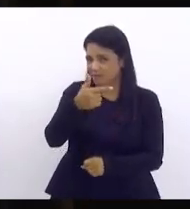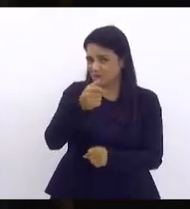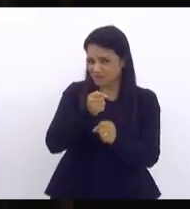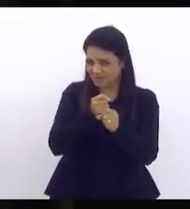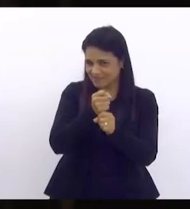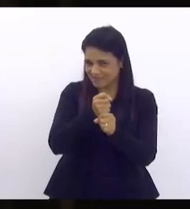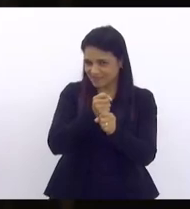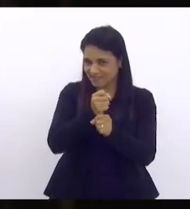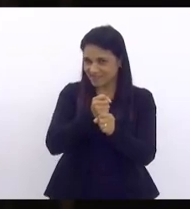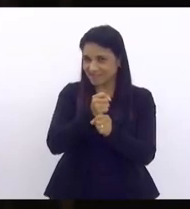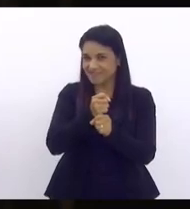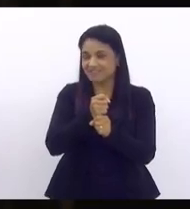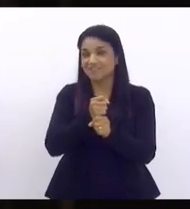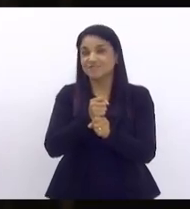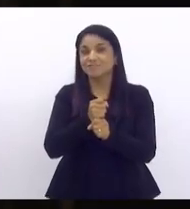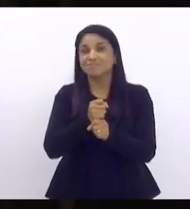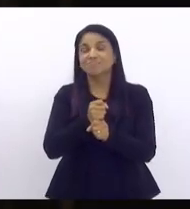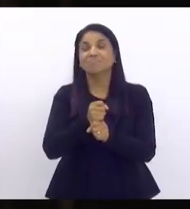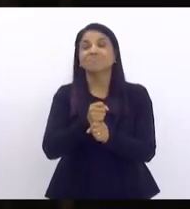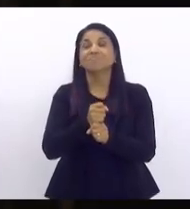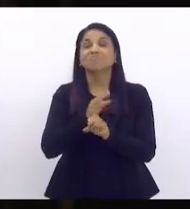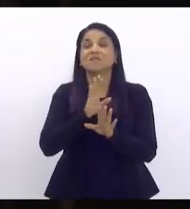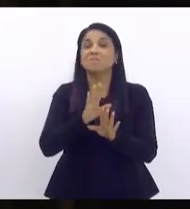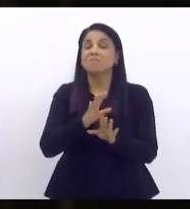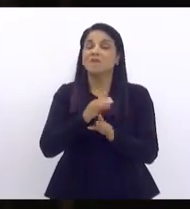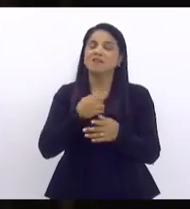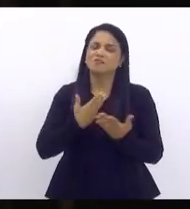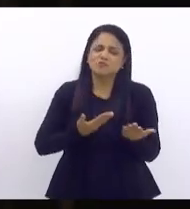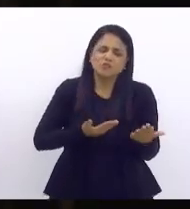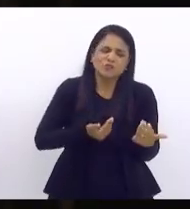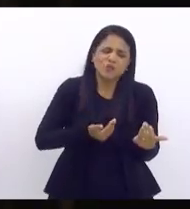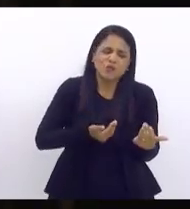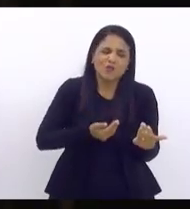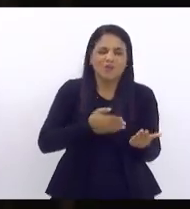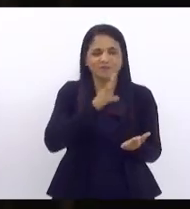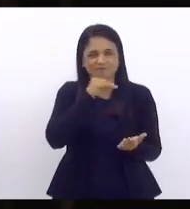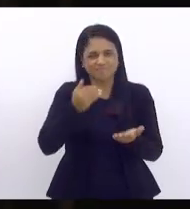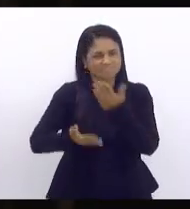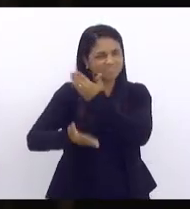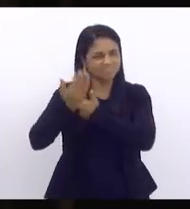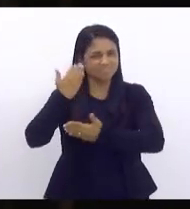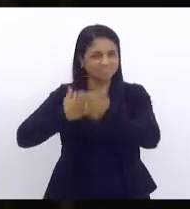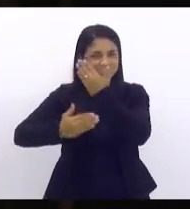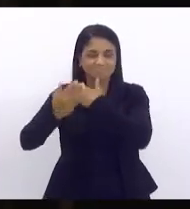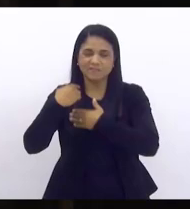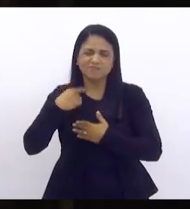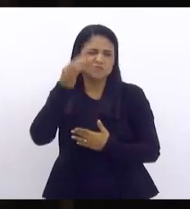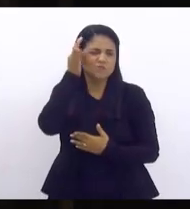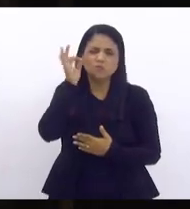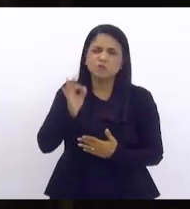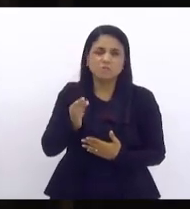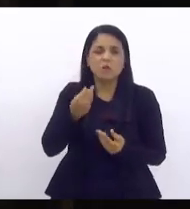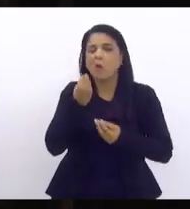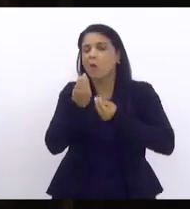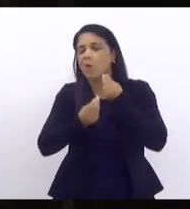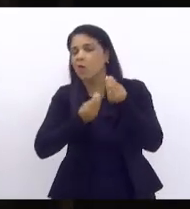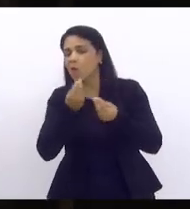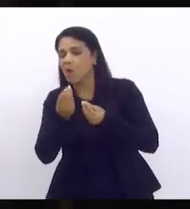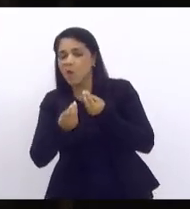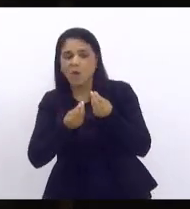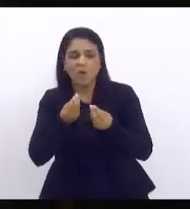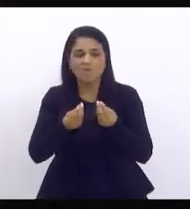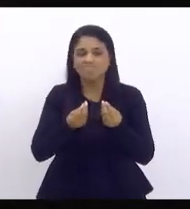anos, mas por sermos muito novos, nós não sabíamos lidar com